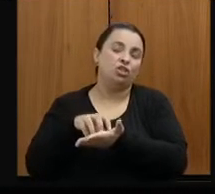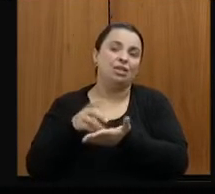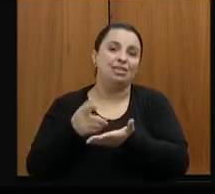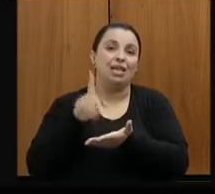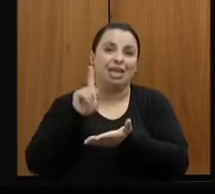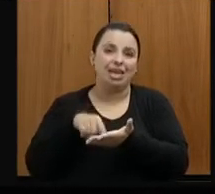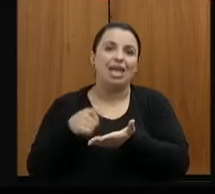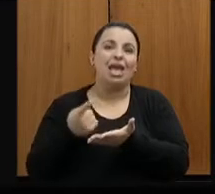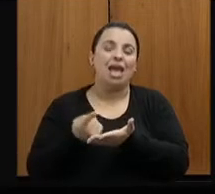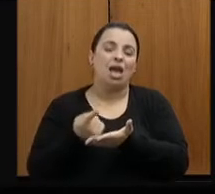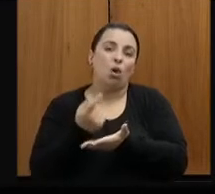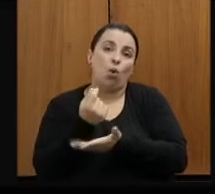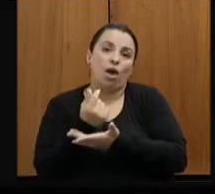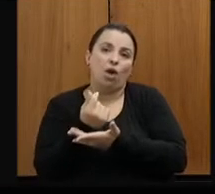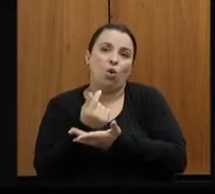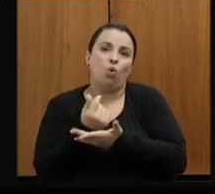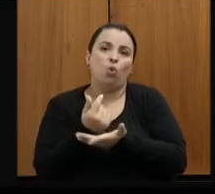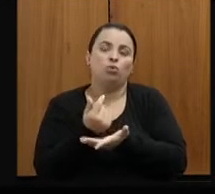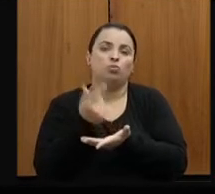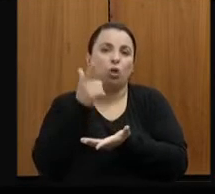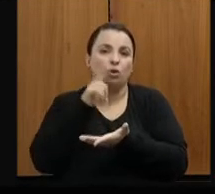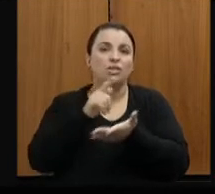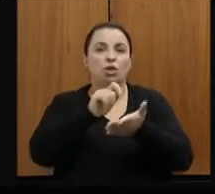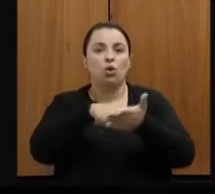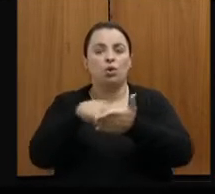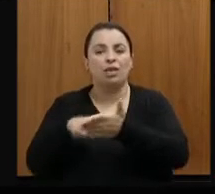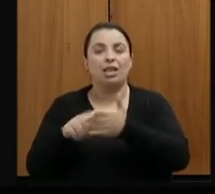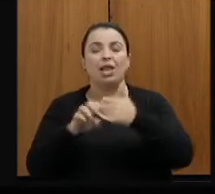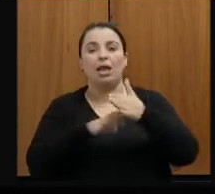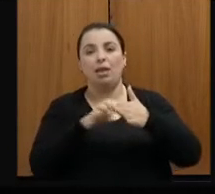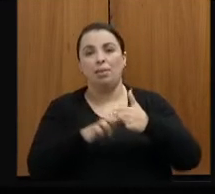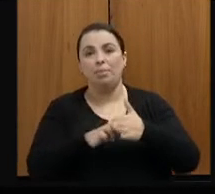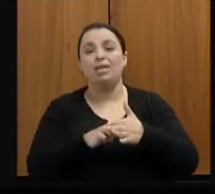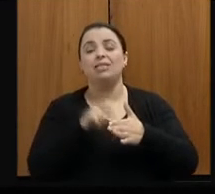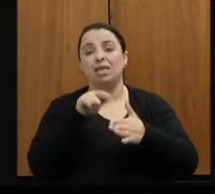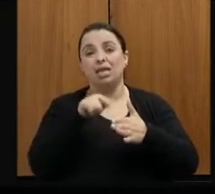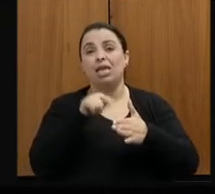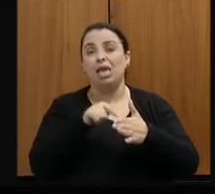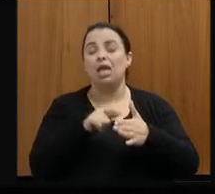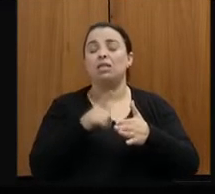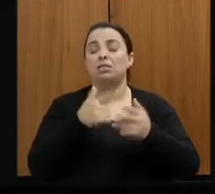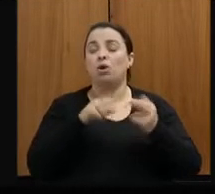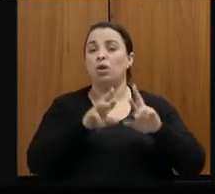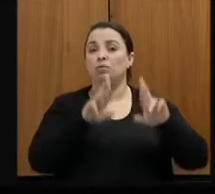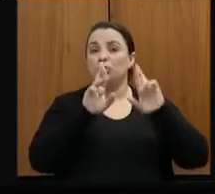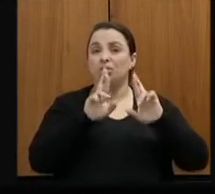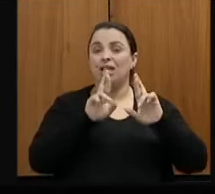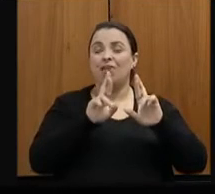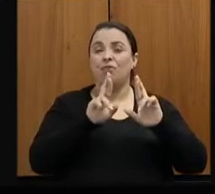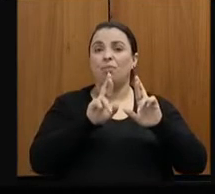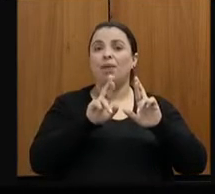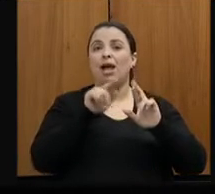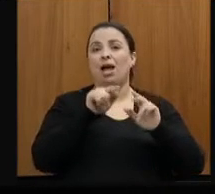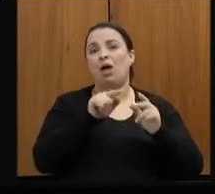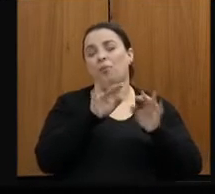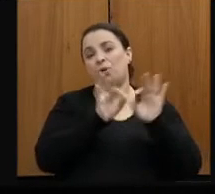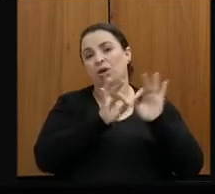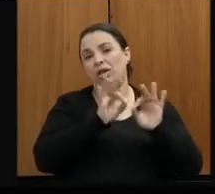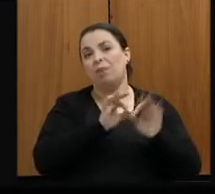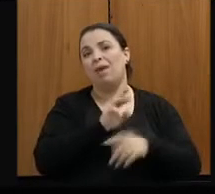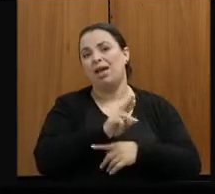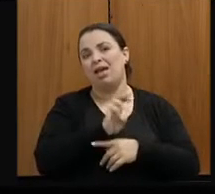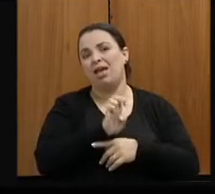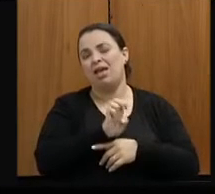contratação direta de empresas que estão realizando o reúrbio nesses municípios. Então, essa é a primeira